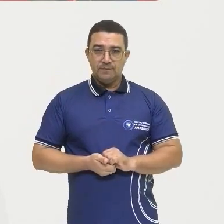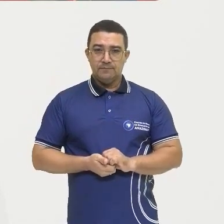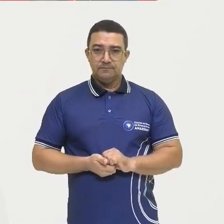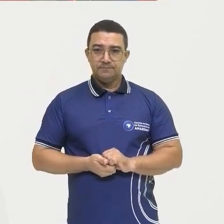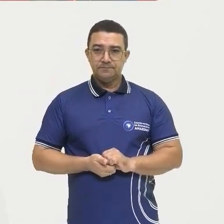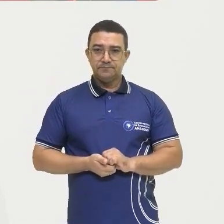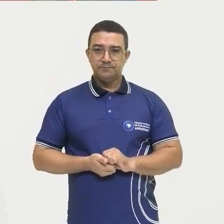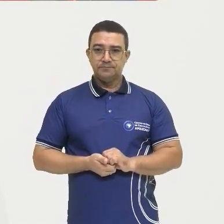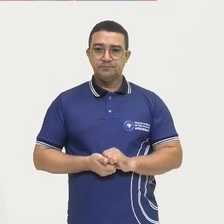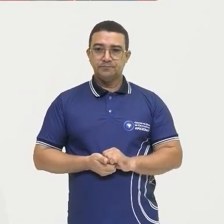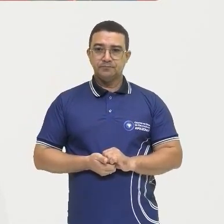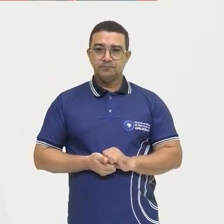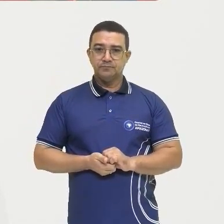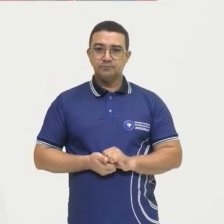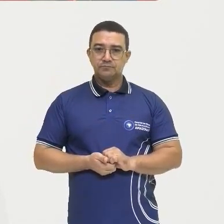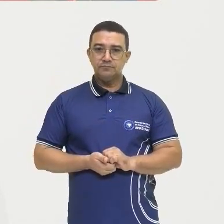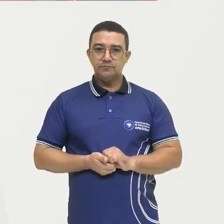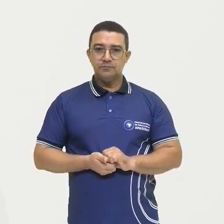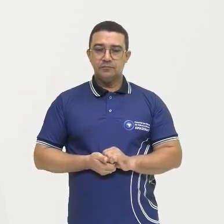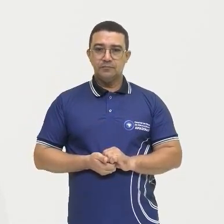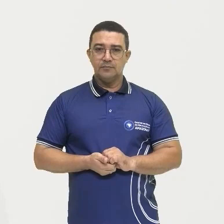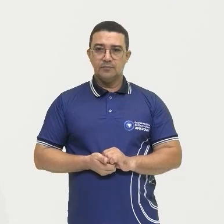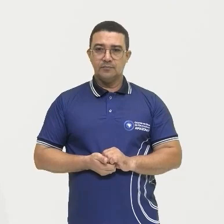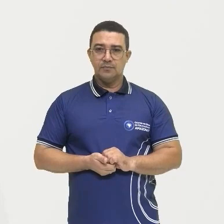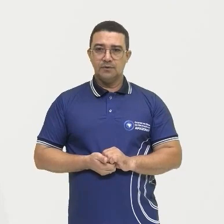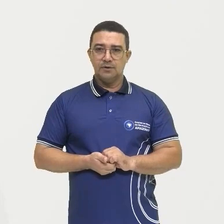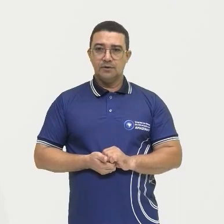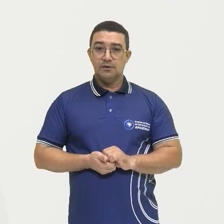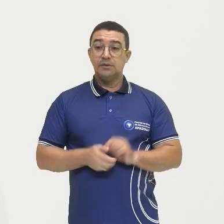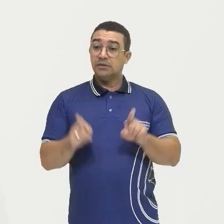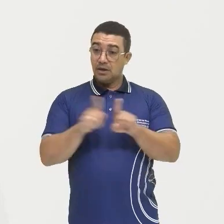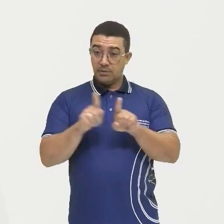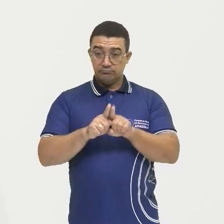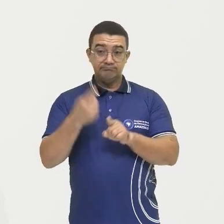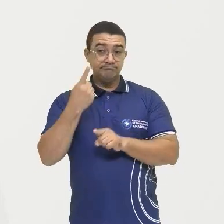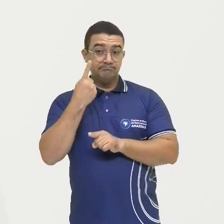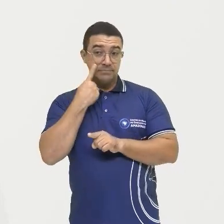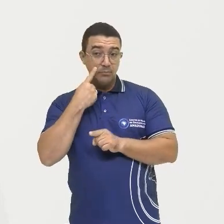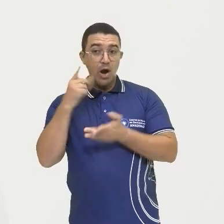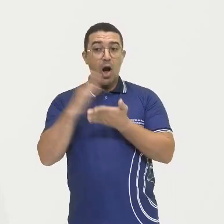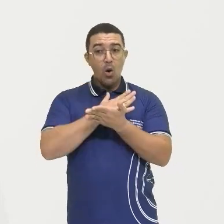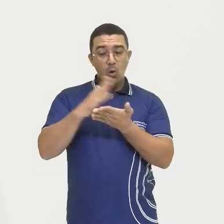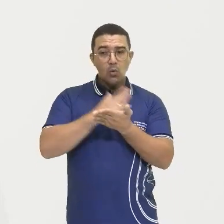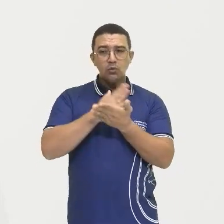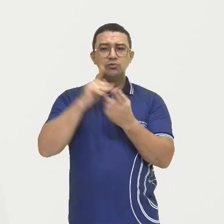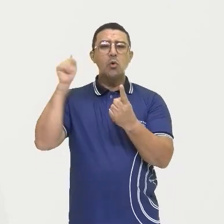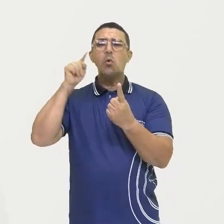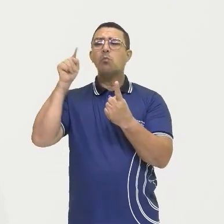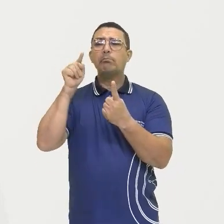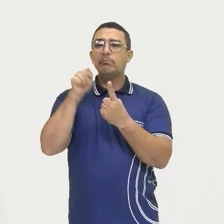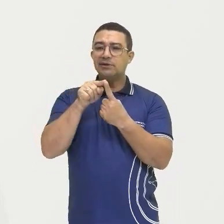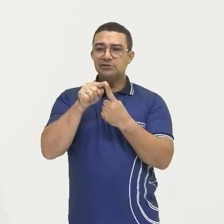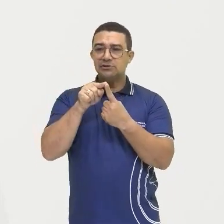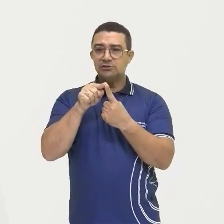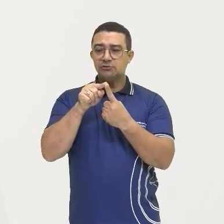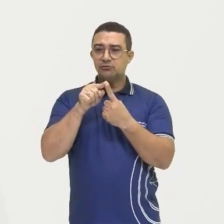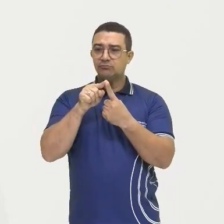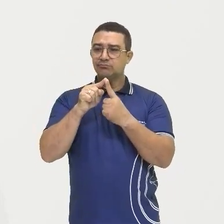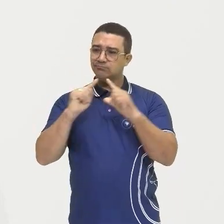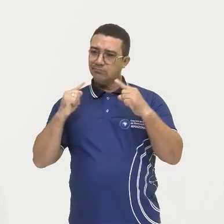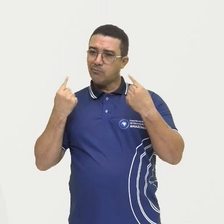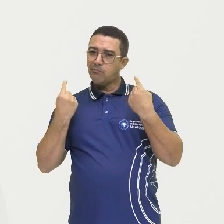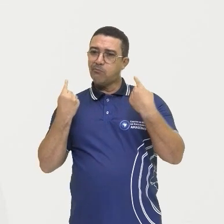1984. Tudo bem? Olha só. Nós vimos também alguns objetivos defendidos